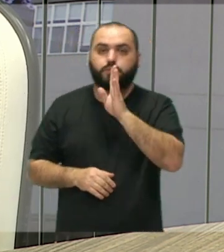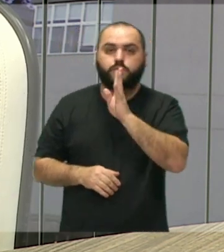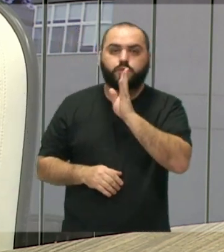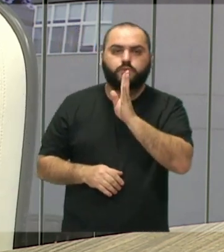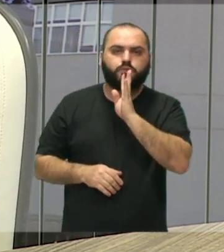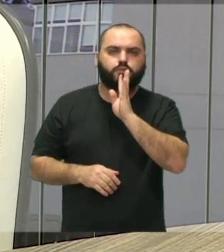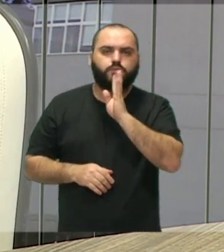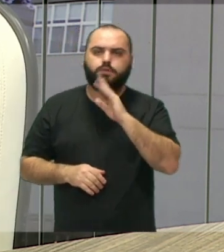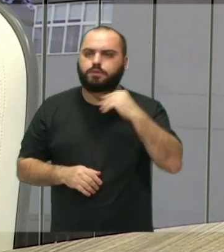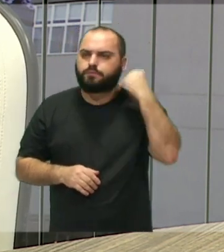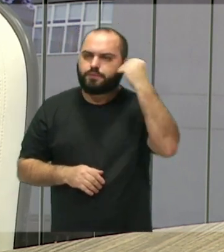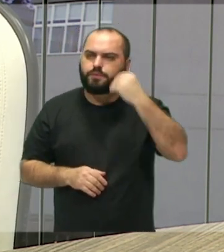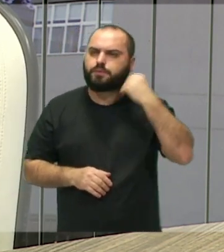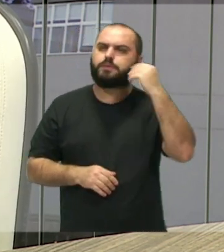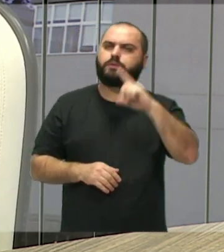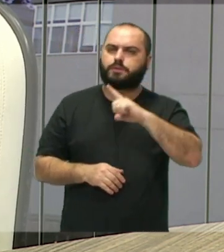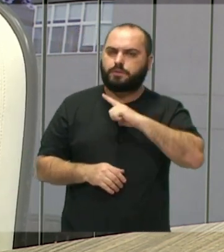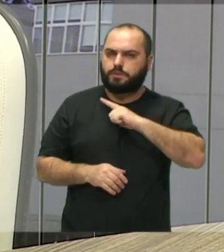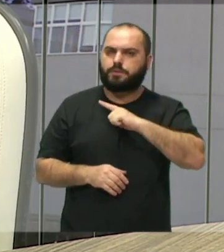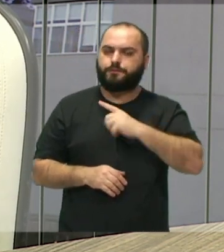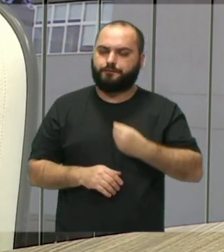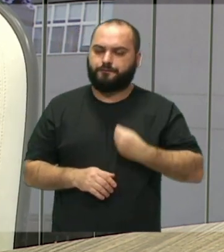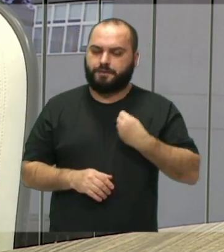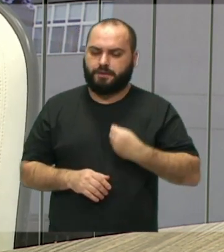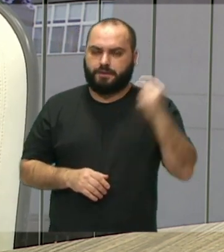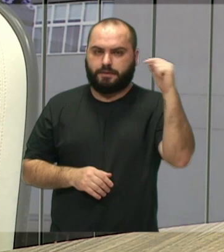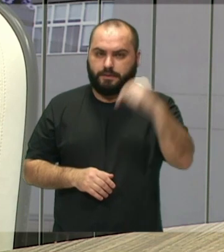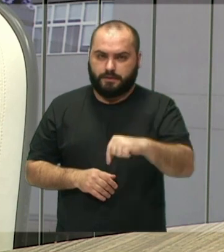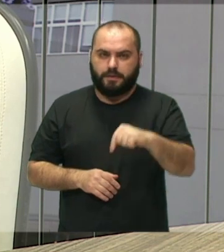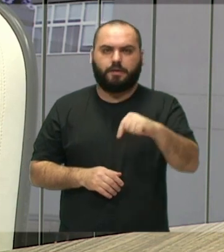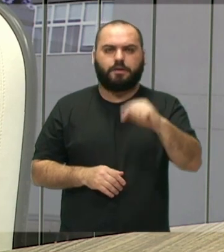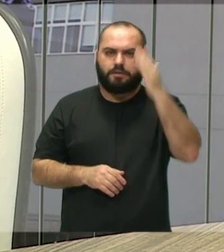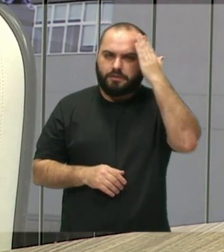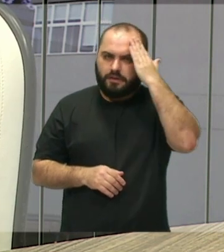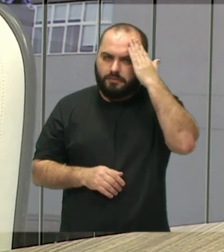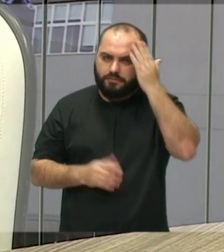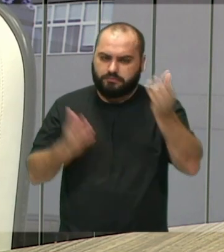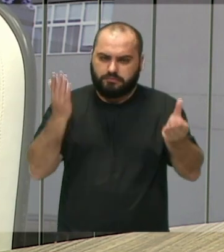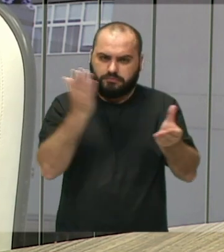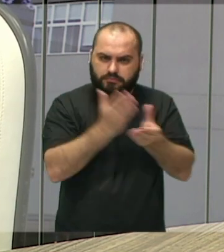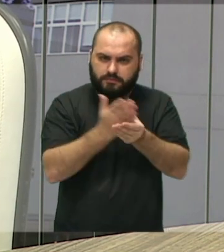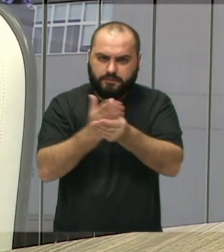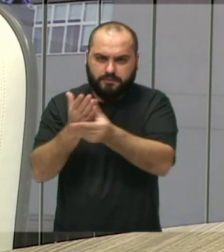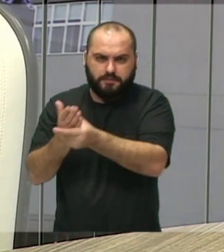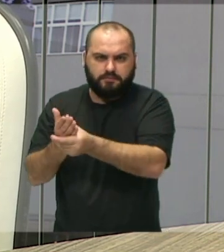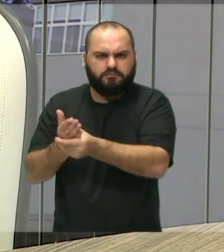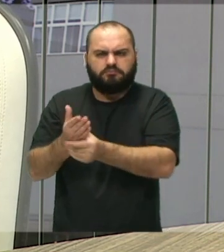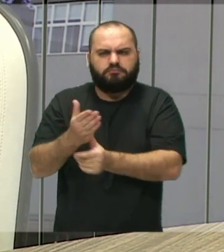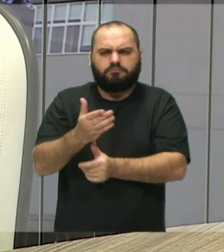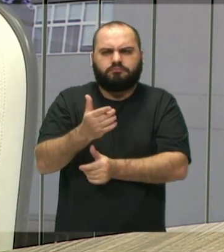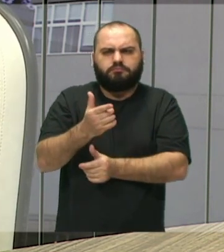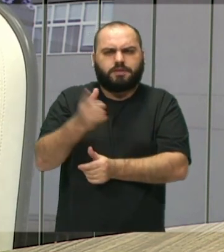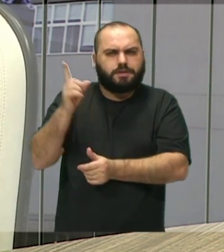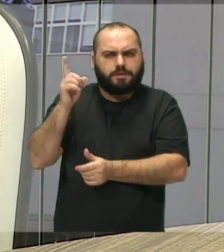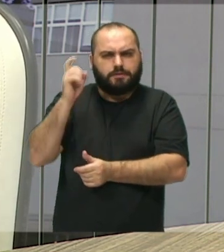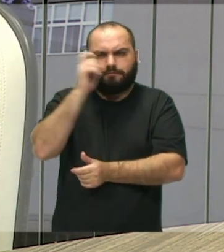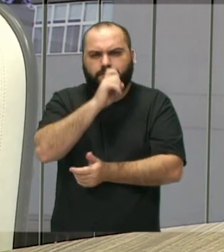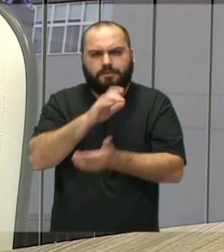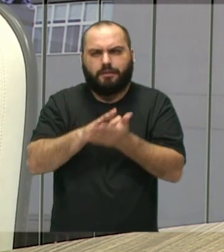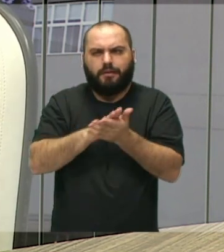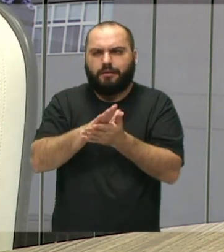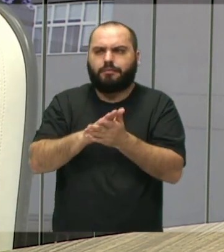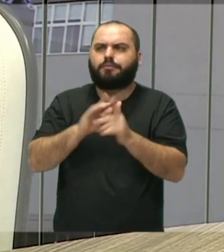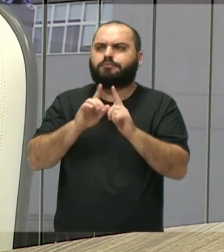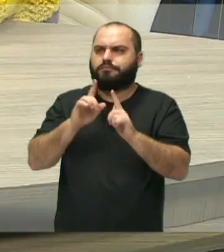tiver essa experiência de estar aqui, de ter uma aula, de ver que os processos não são assim tão complexos, mas